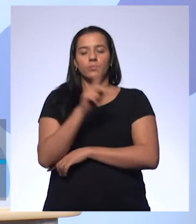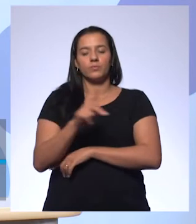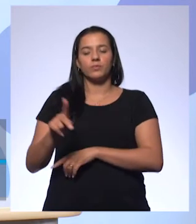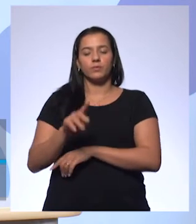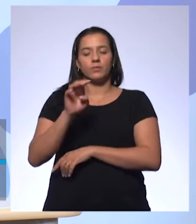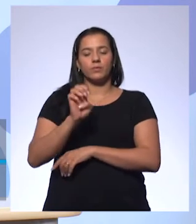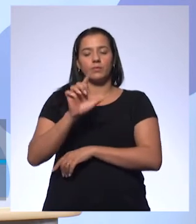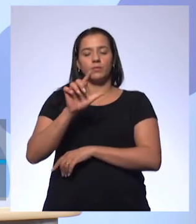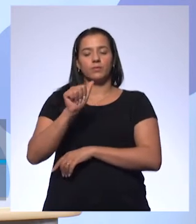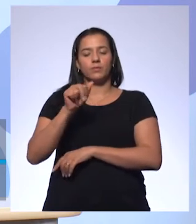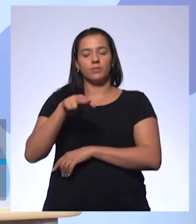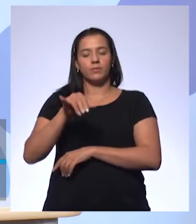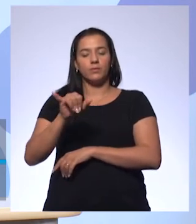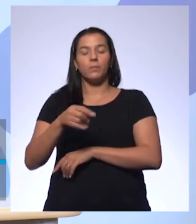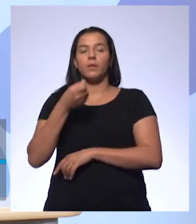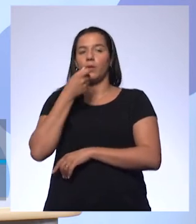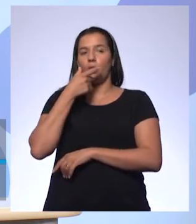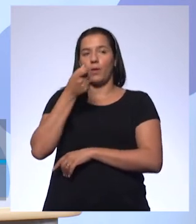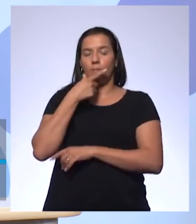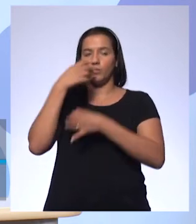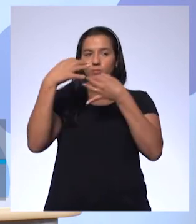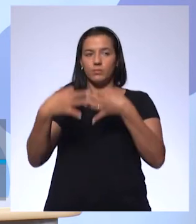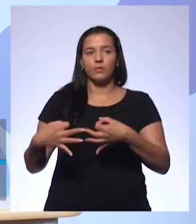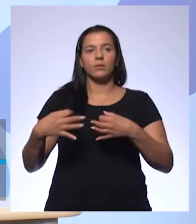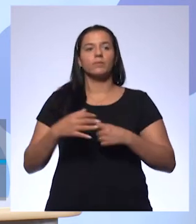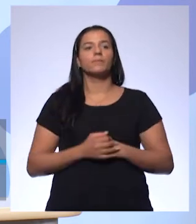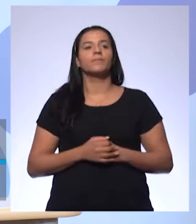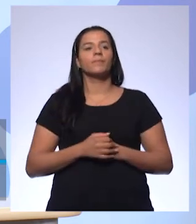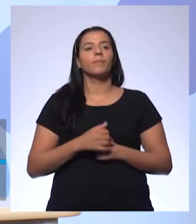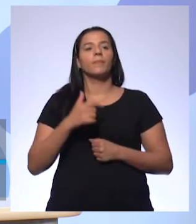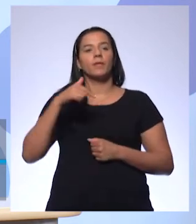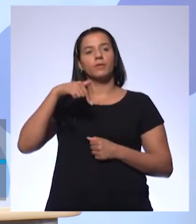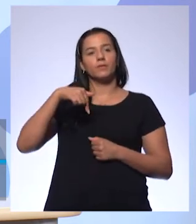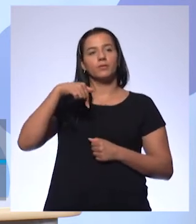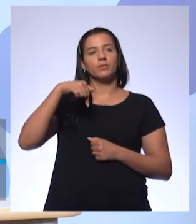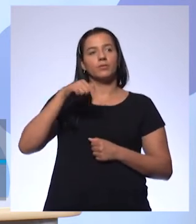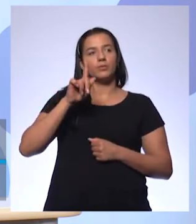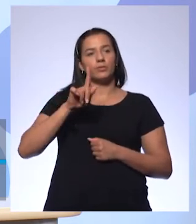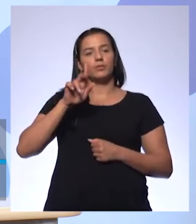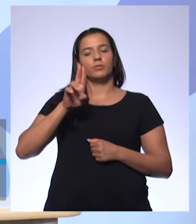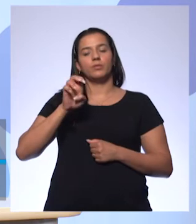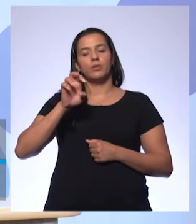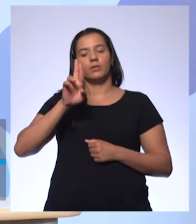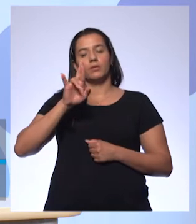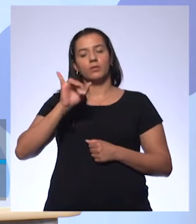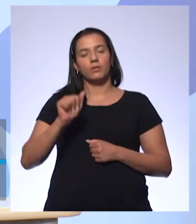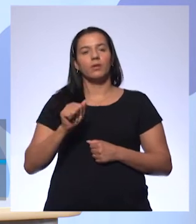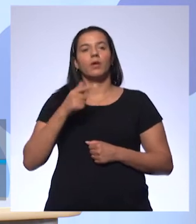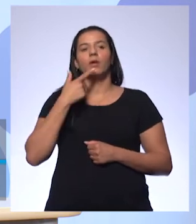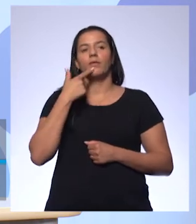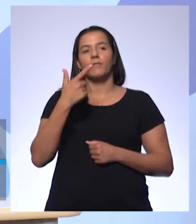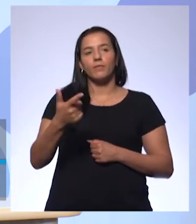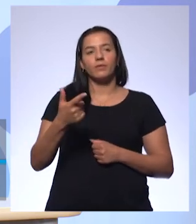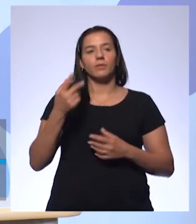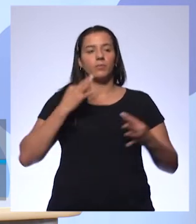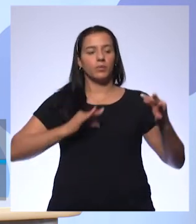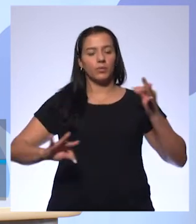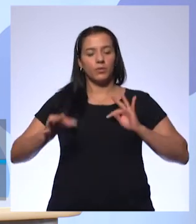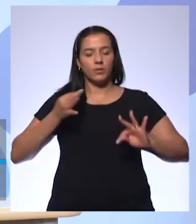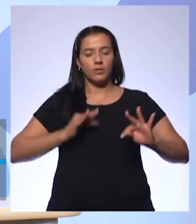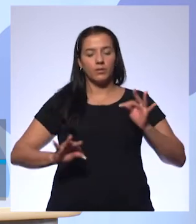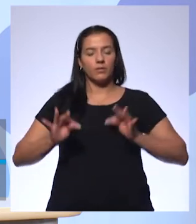que escreveu para dar o remédio correto. Olha a Gérina de novo participando aqui, professor, para que seja